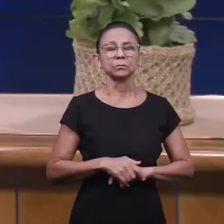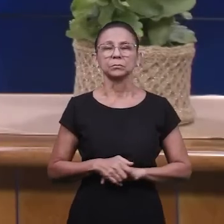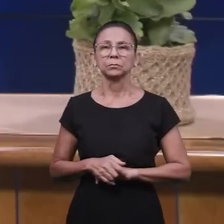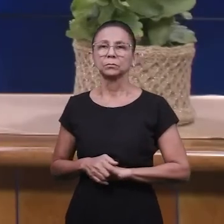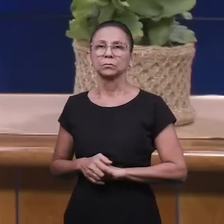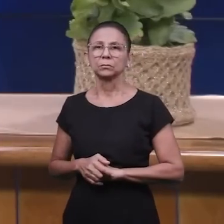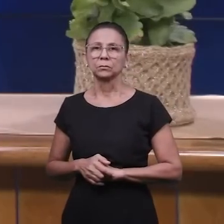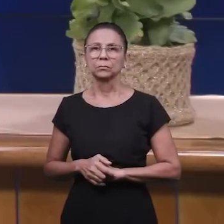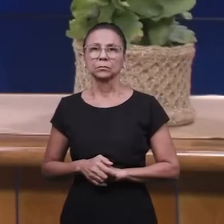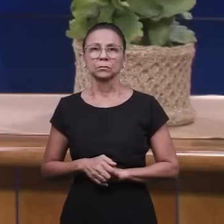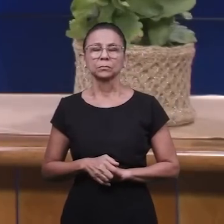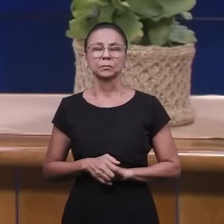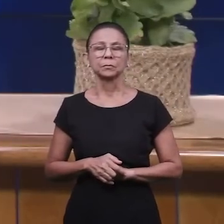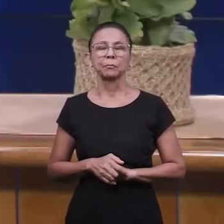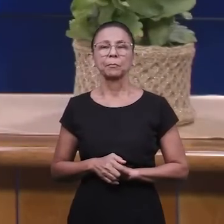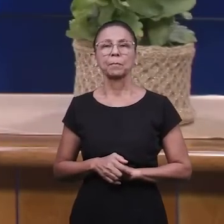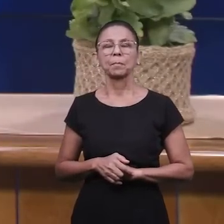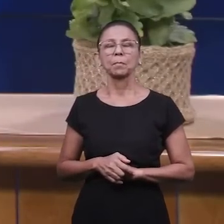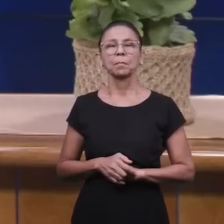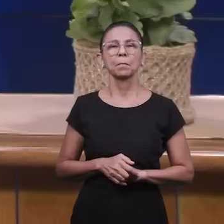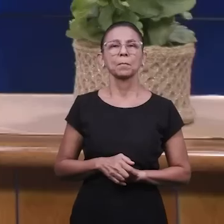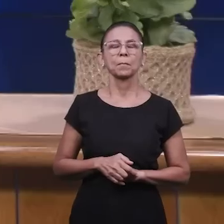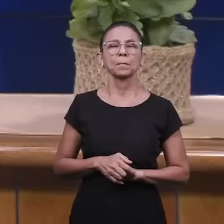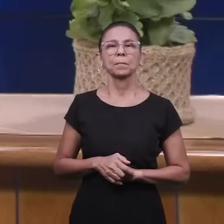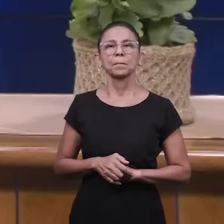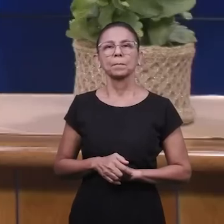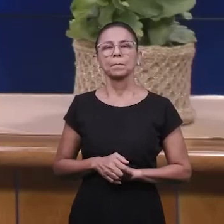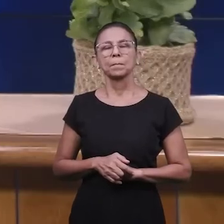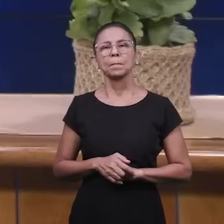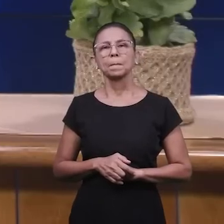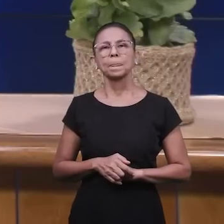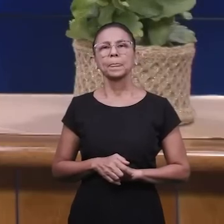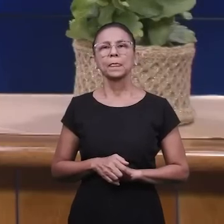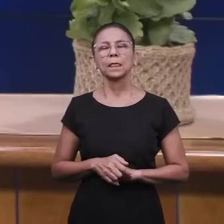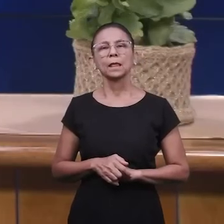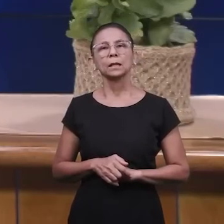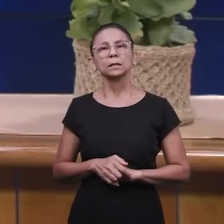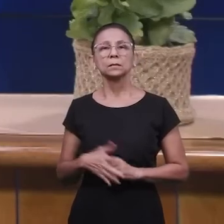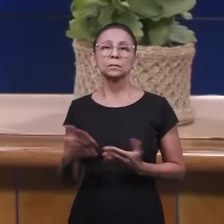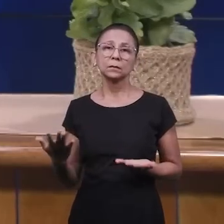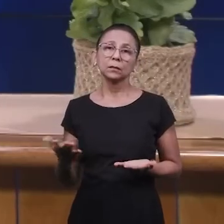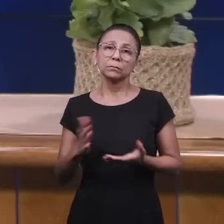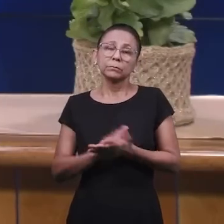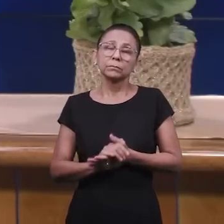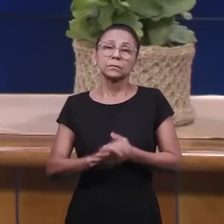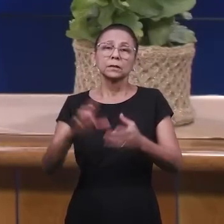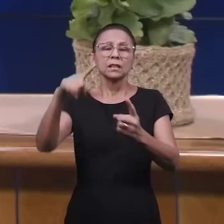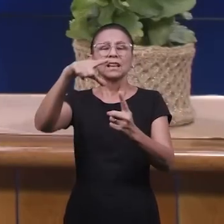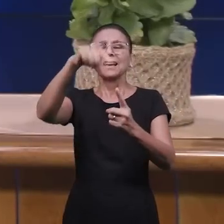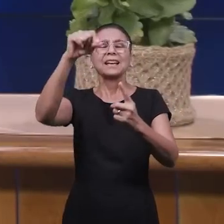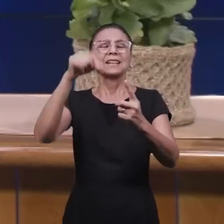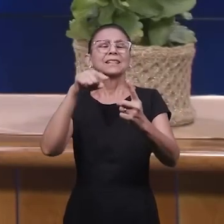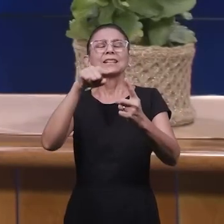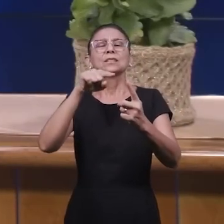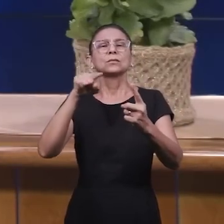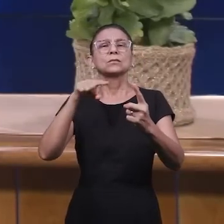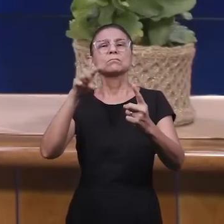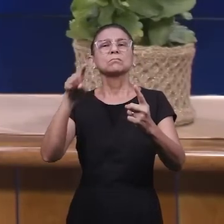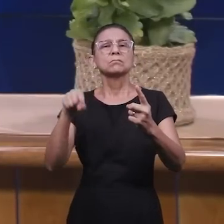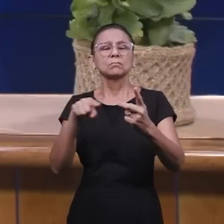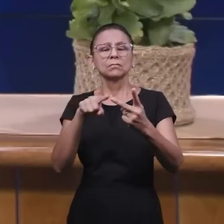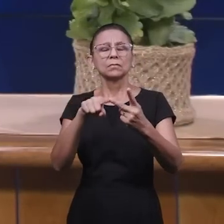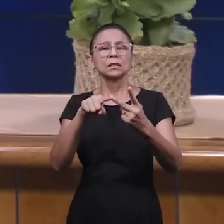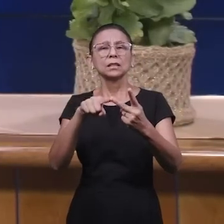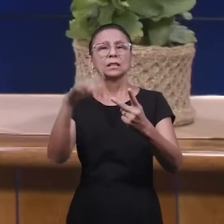na obediência, que obedece o governo do Espírito Santo. É o que Paulo diz, não vivo mais